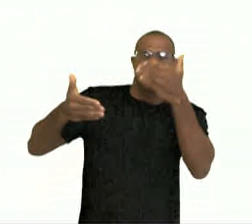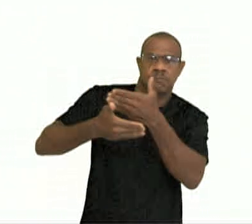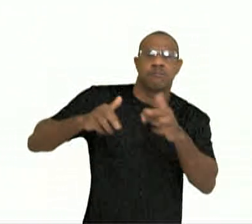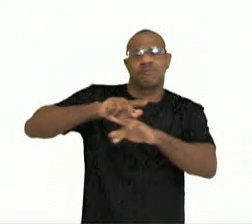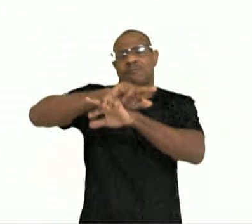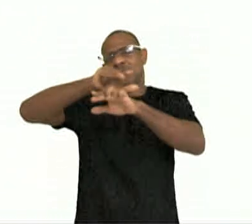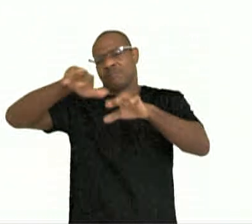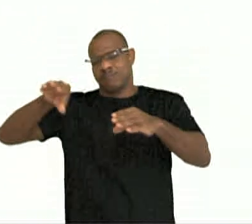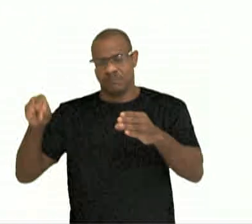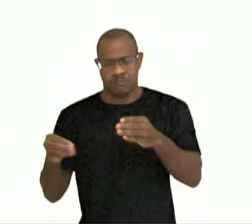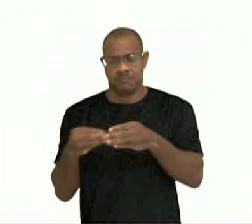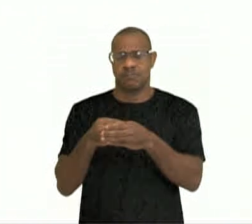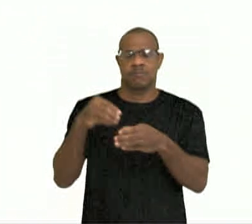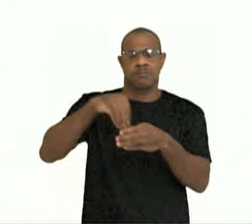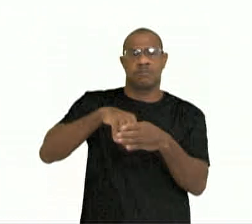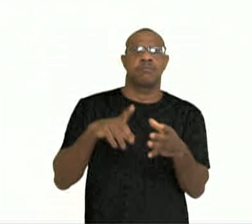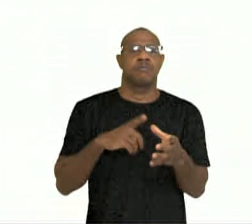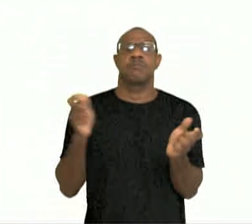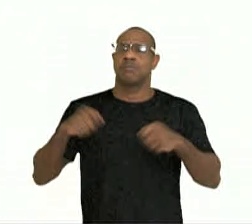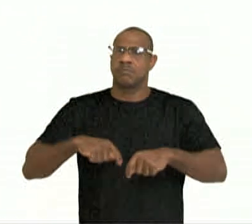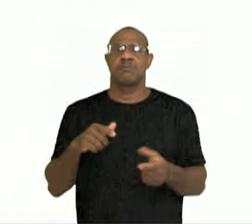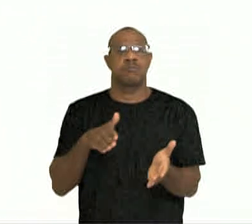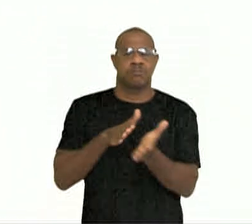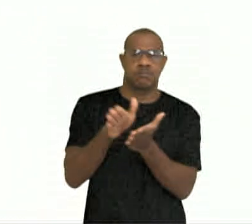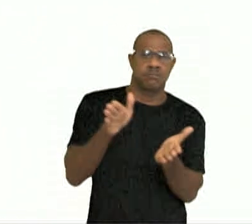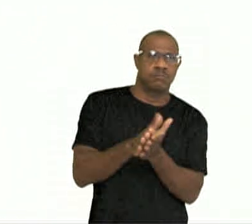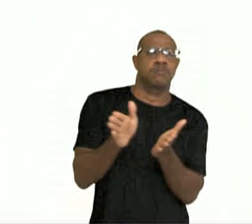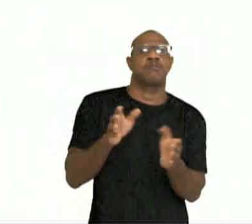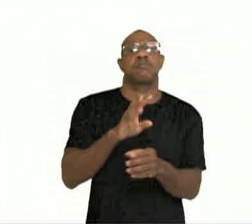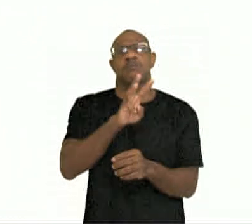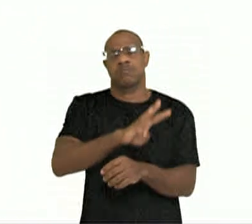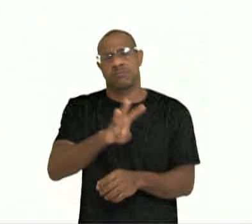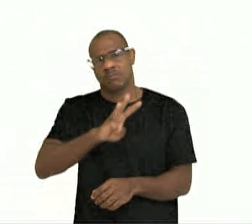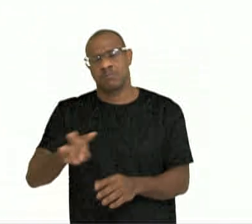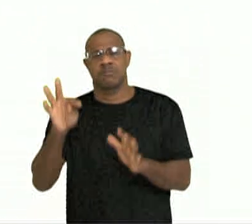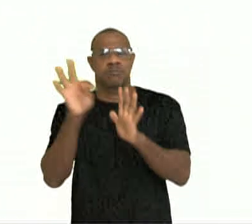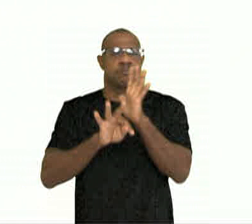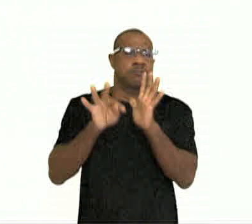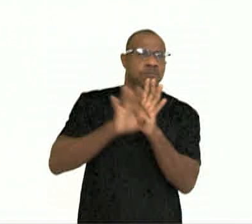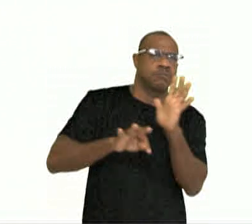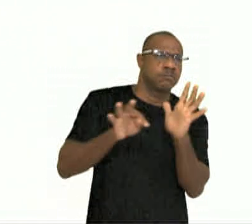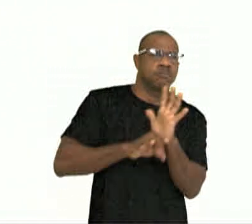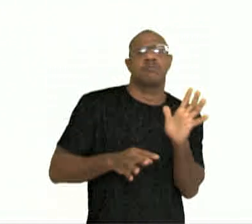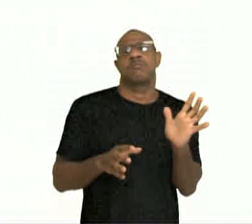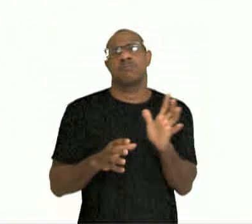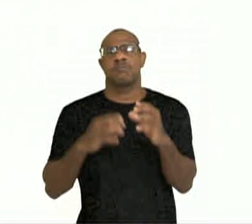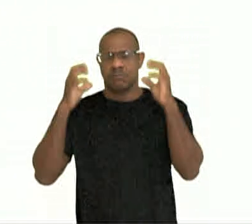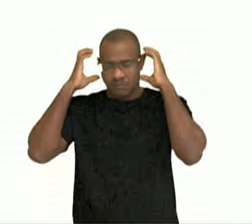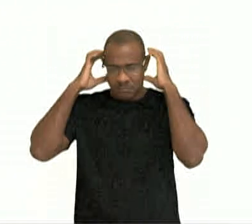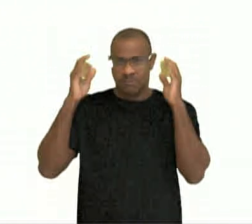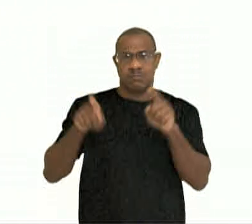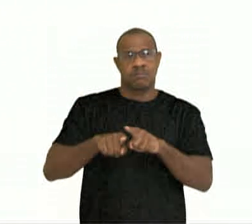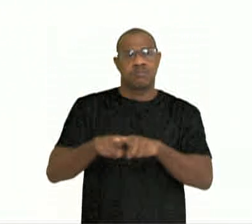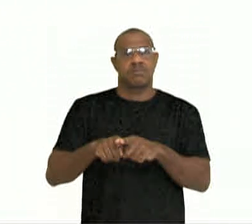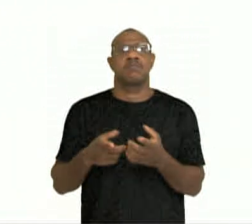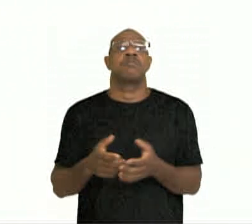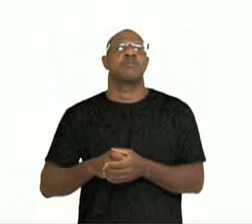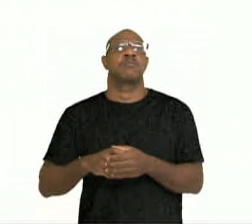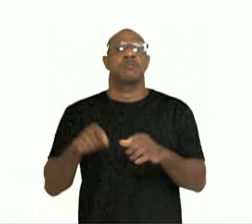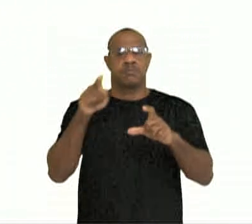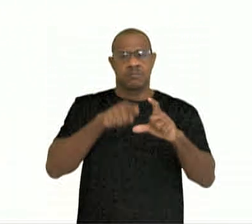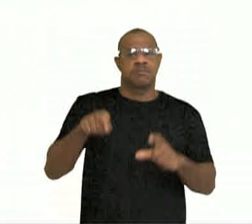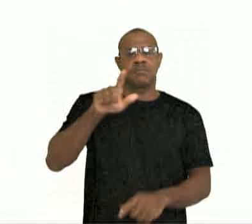elas, podendo ser gráficas, digitais, textuais, de áudio ou animação. Eu trouxe para